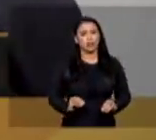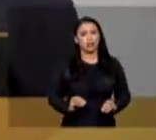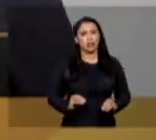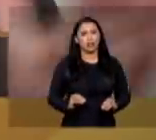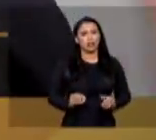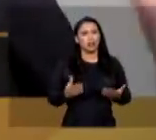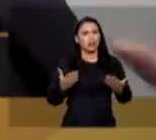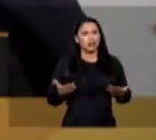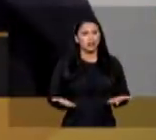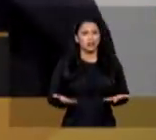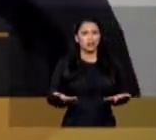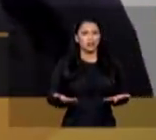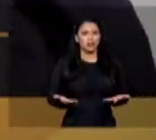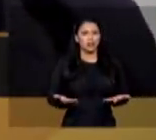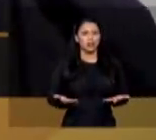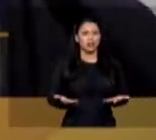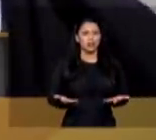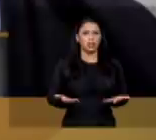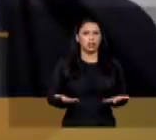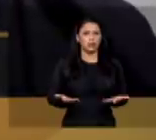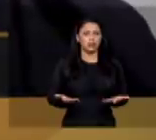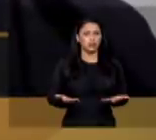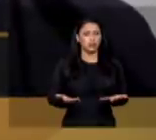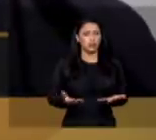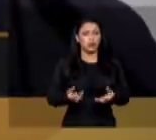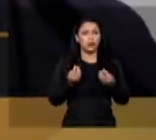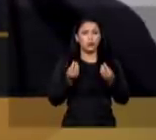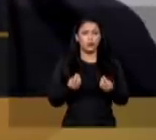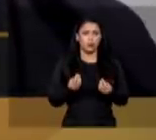de expediente ou manobra não condiz com o tribunal.